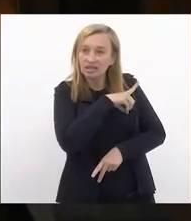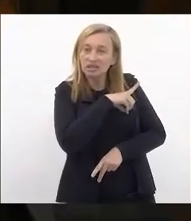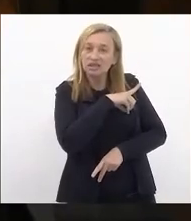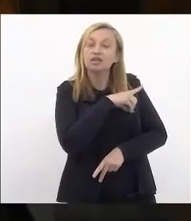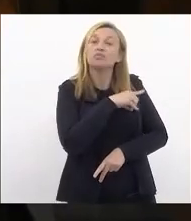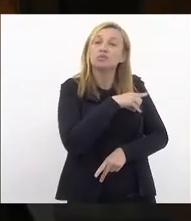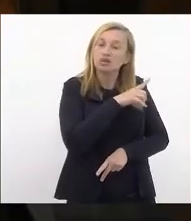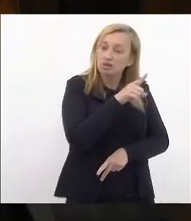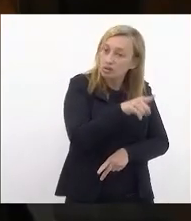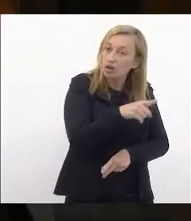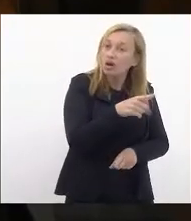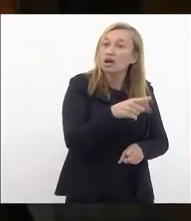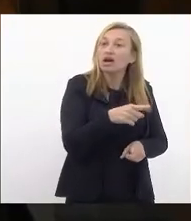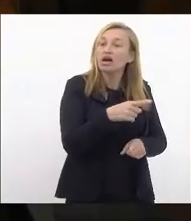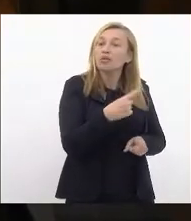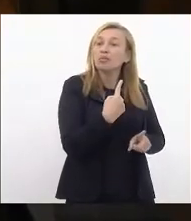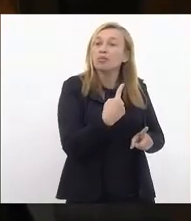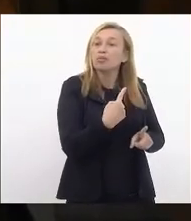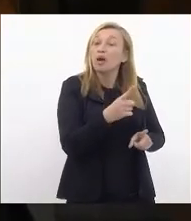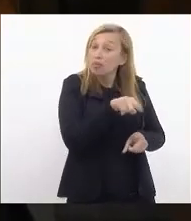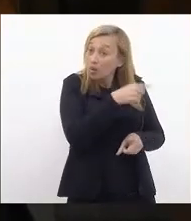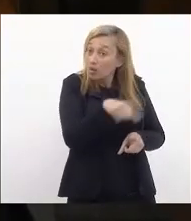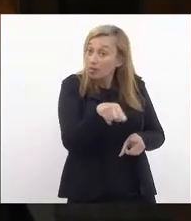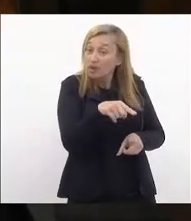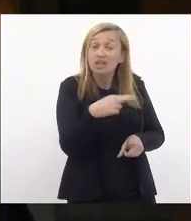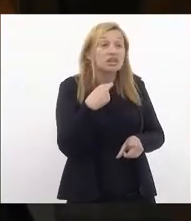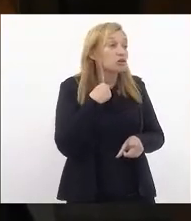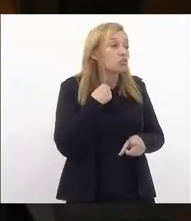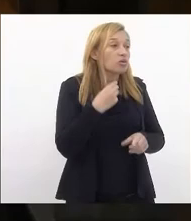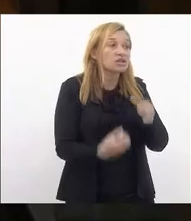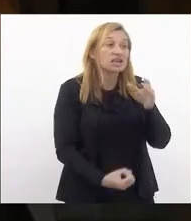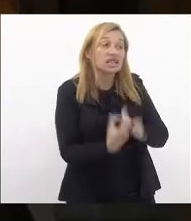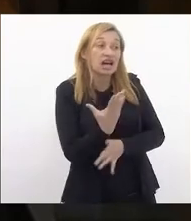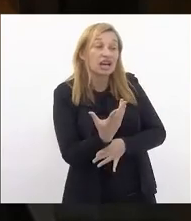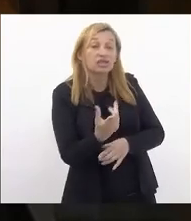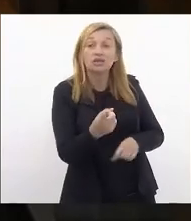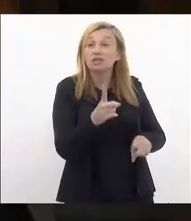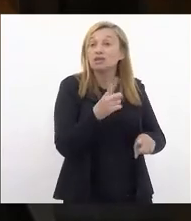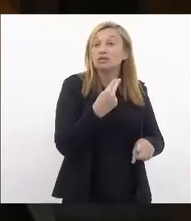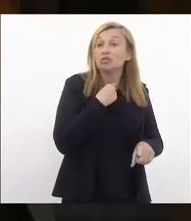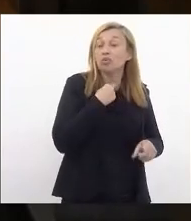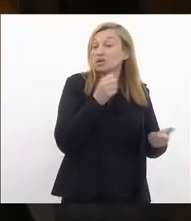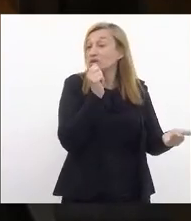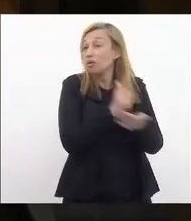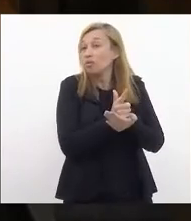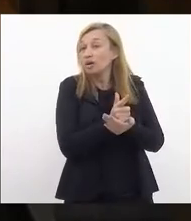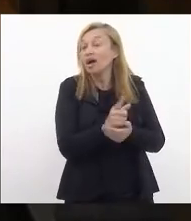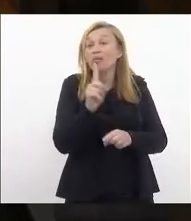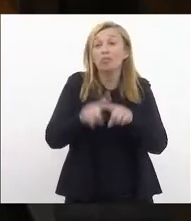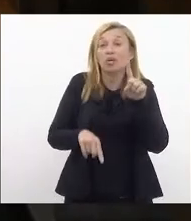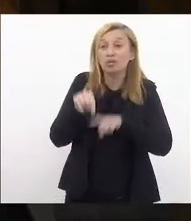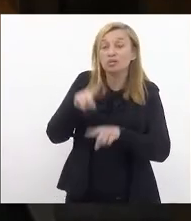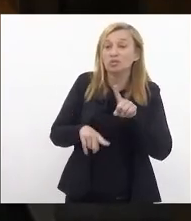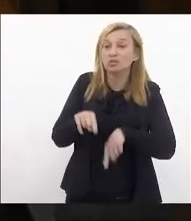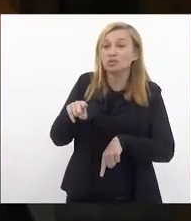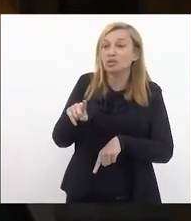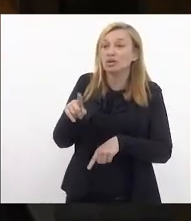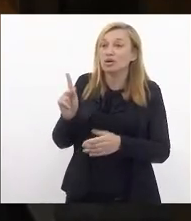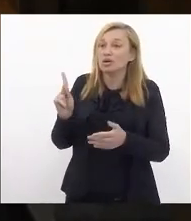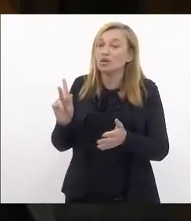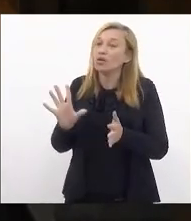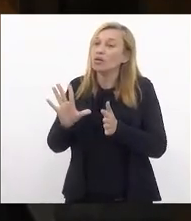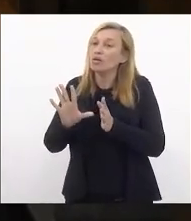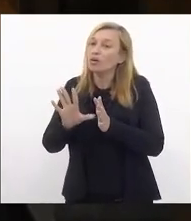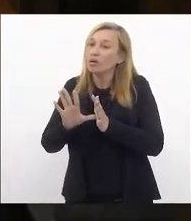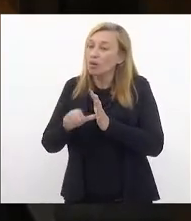depoimento porque é proibido não pode ser fabricado não pode ser comprado é produto de contrabando e essas